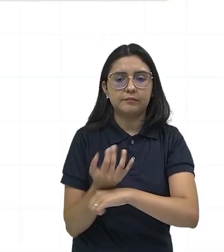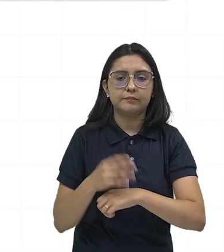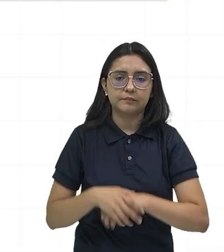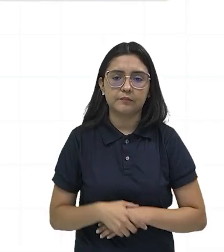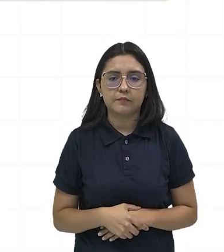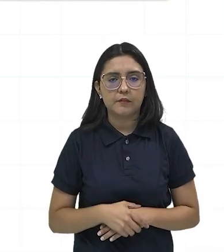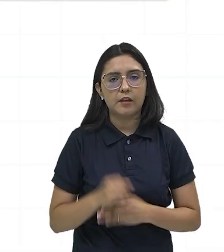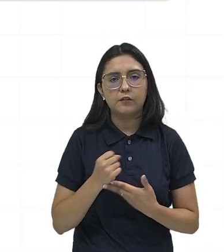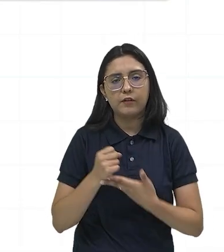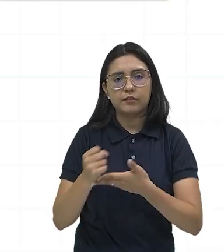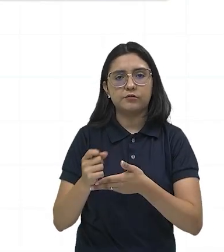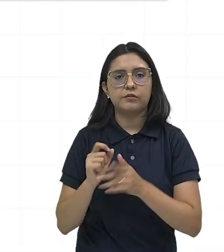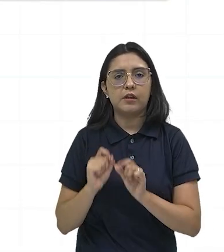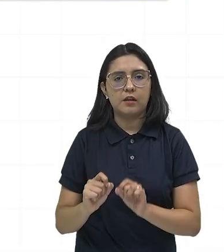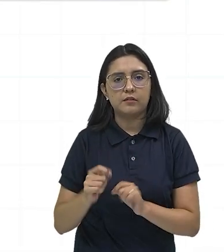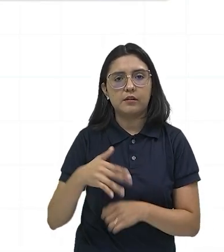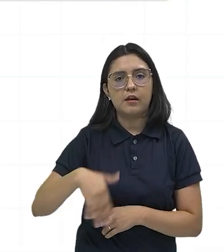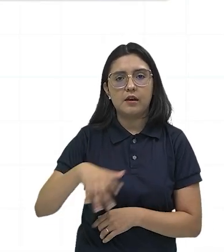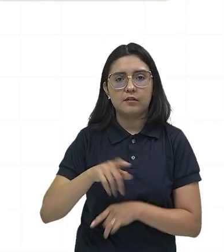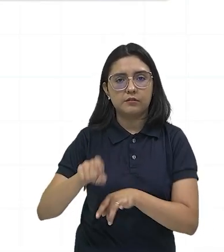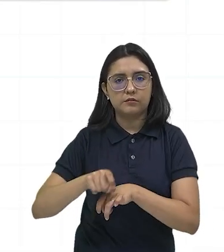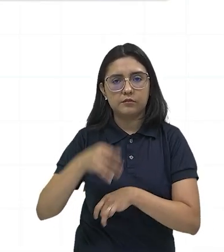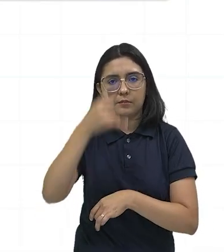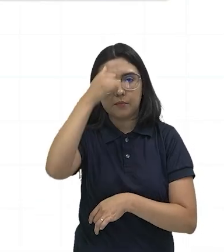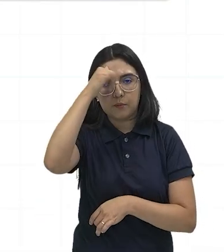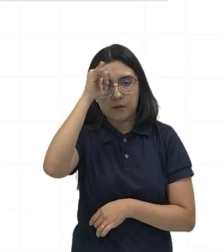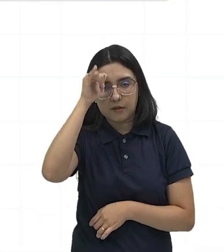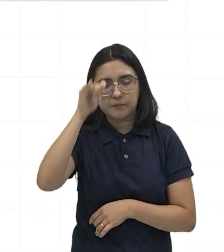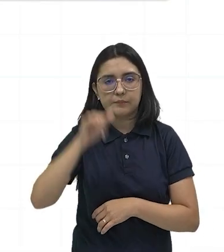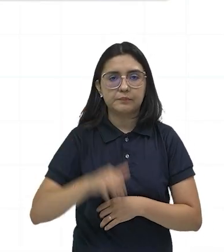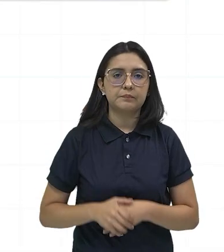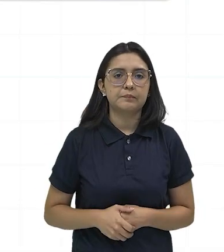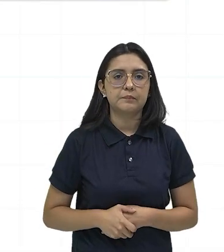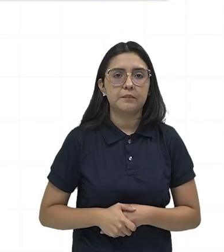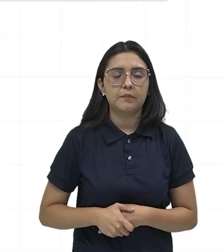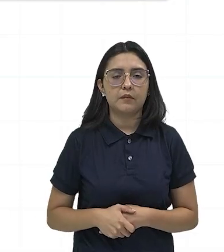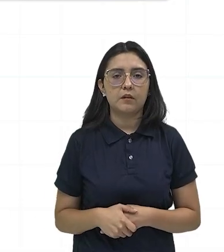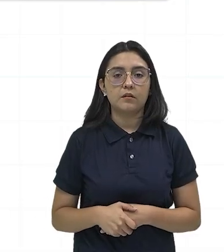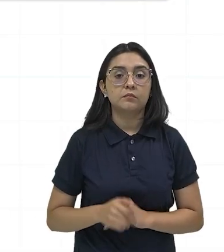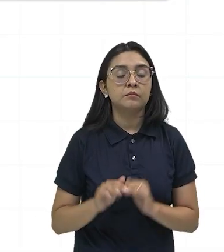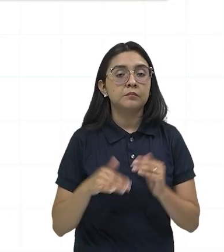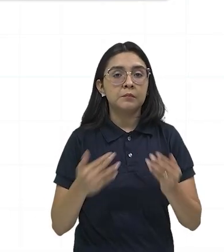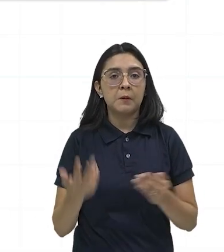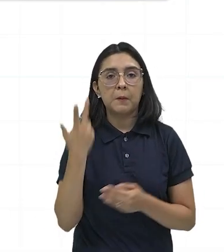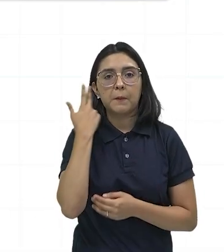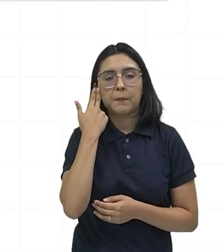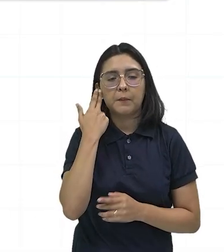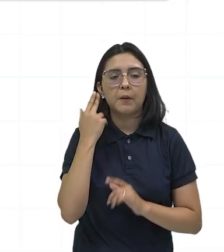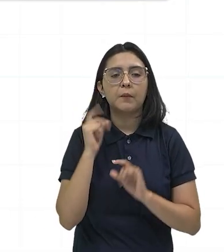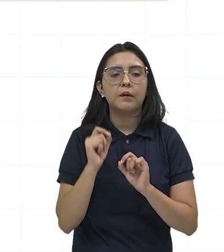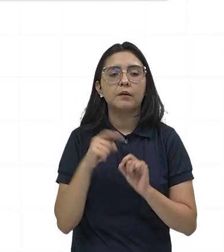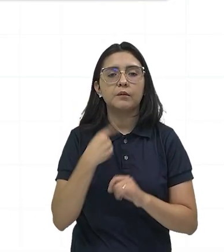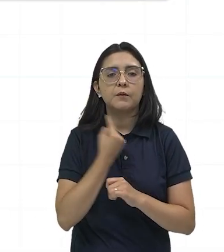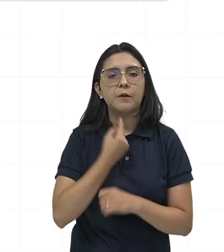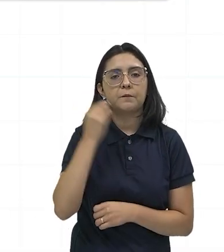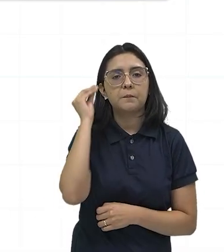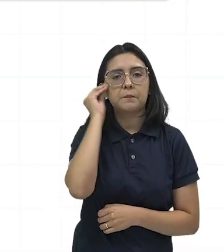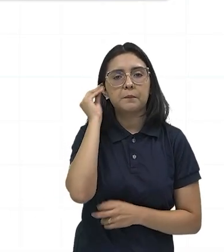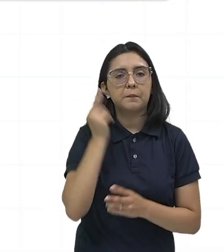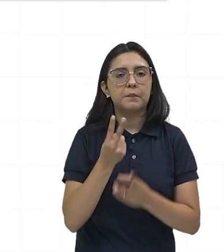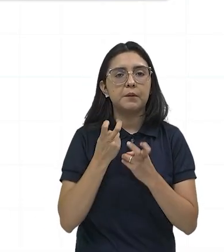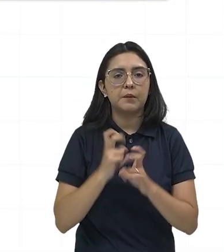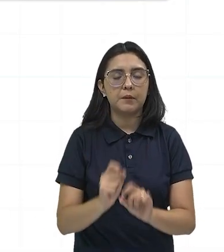a agricultura ou para a pecuária. E aí, gente, é muito comum a gente observar